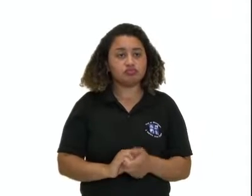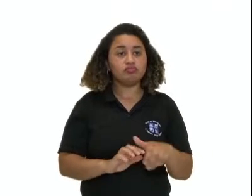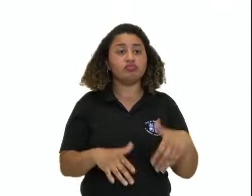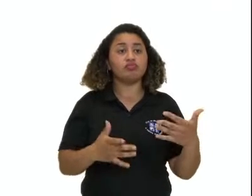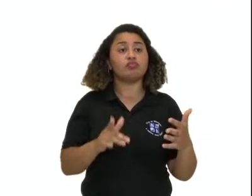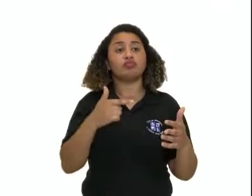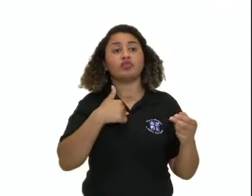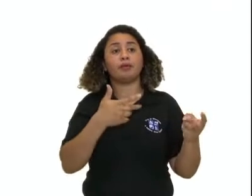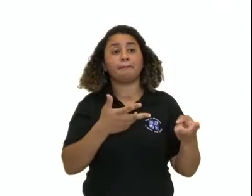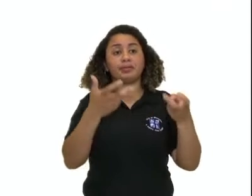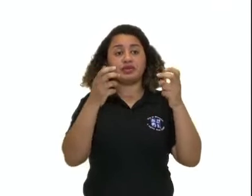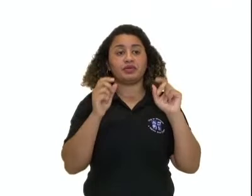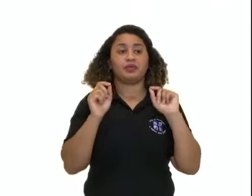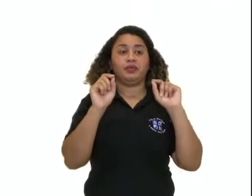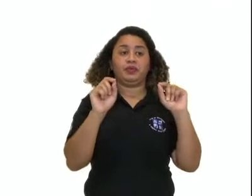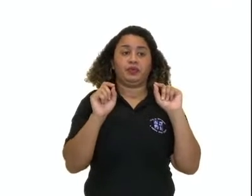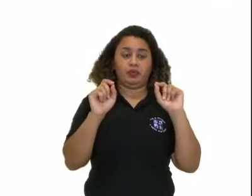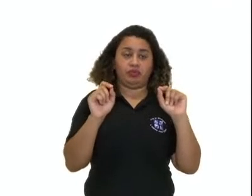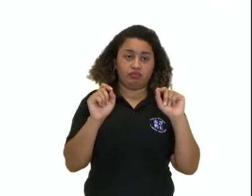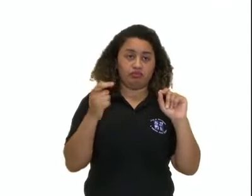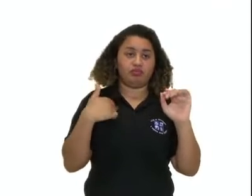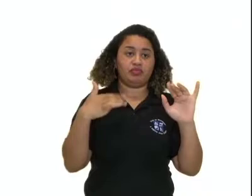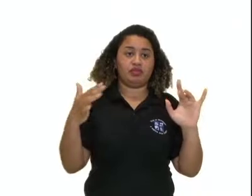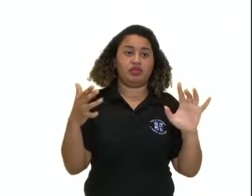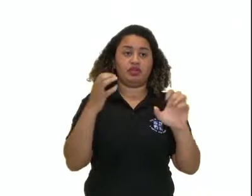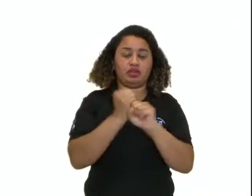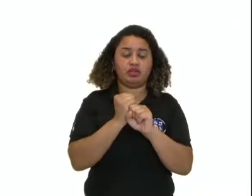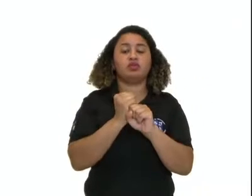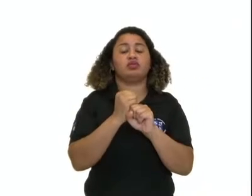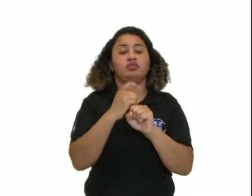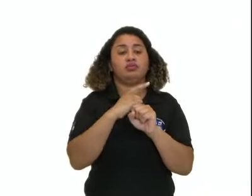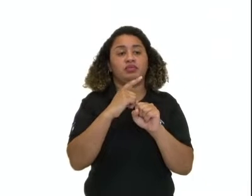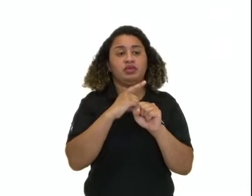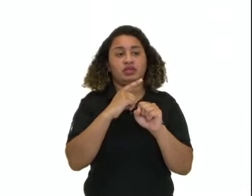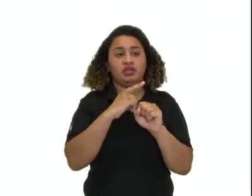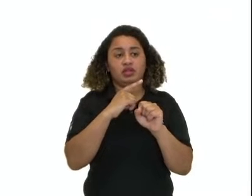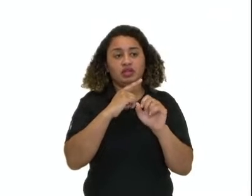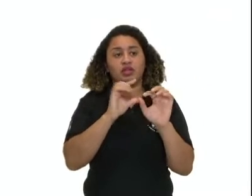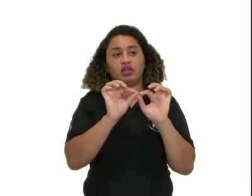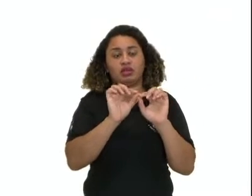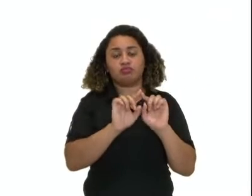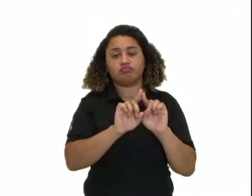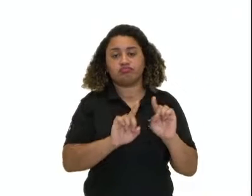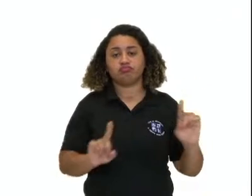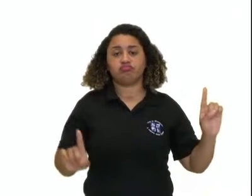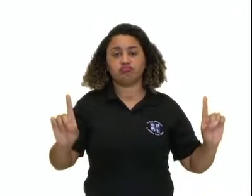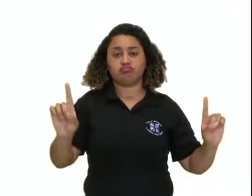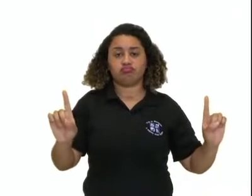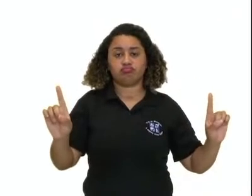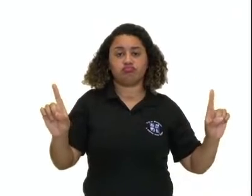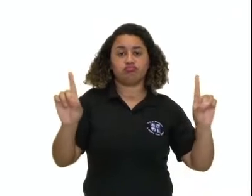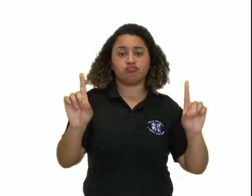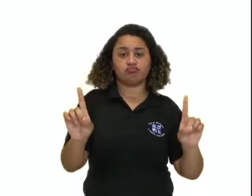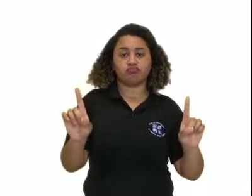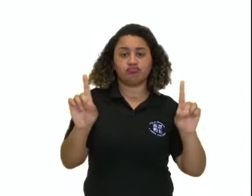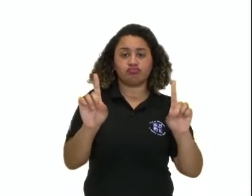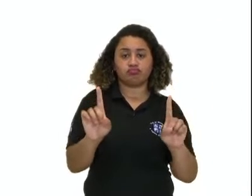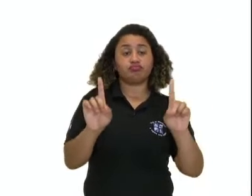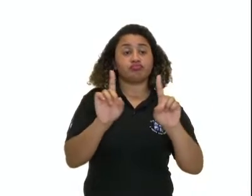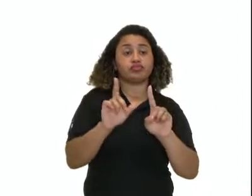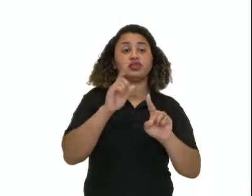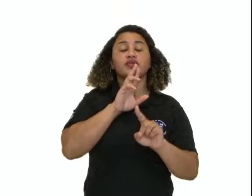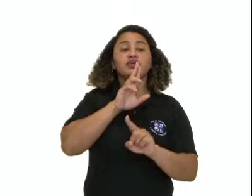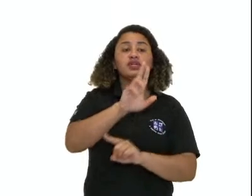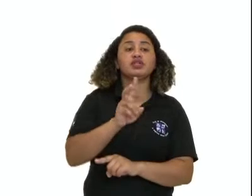Gauss percebeu que a soma dos termos equidistantes dessa sequência